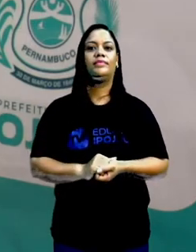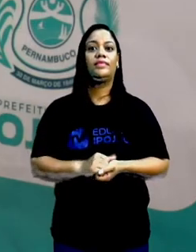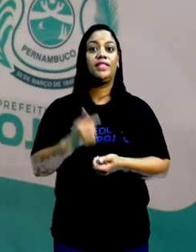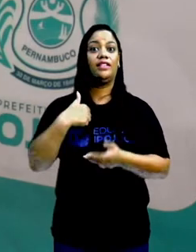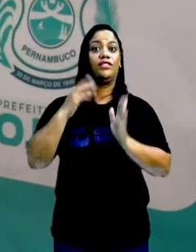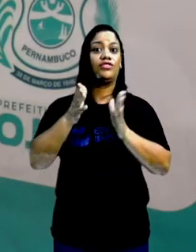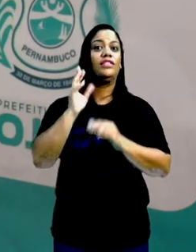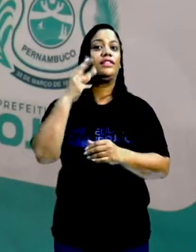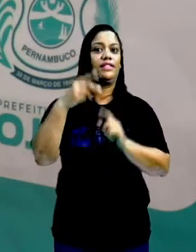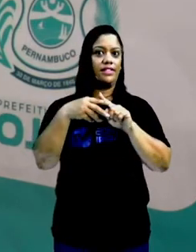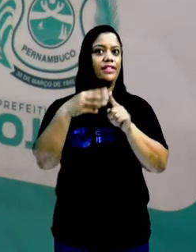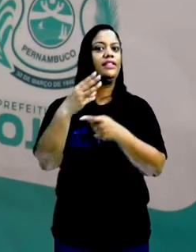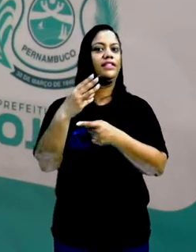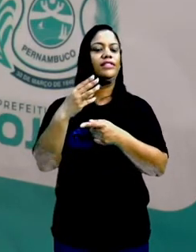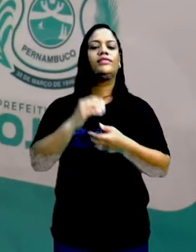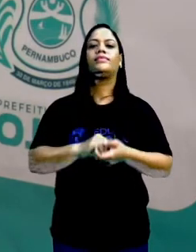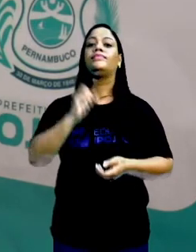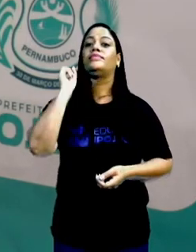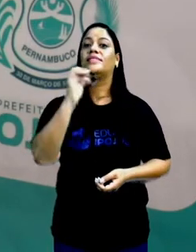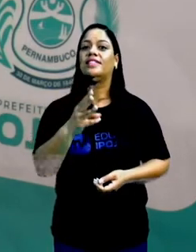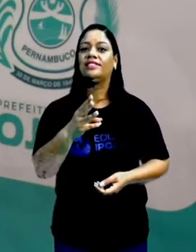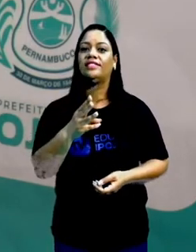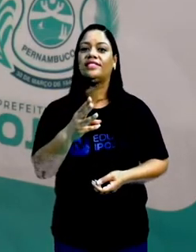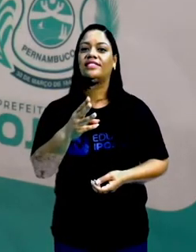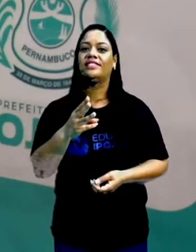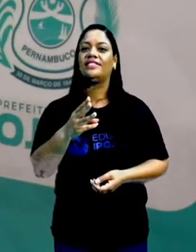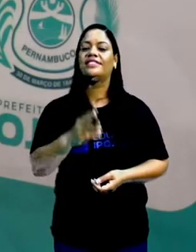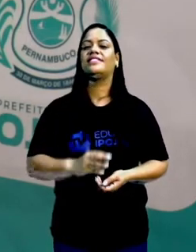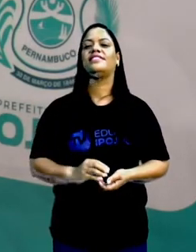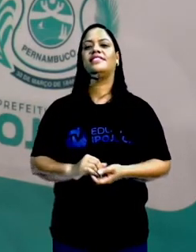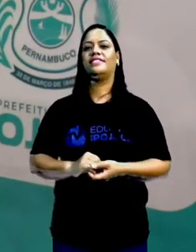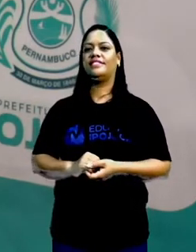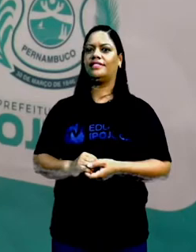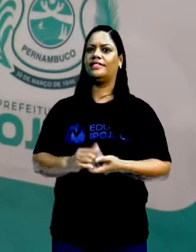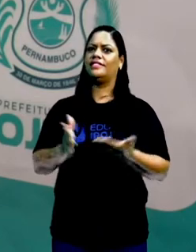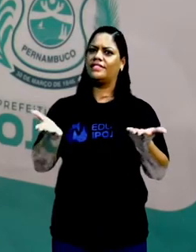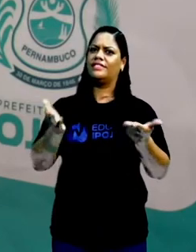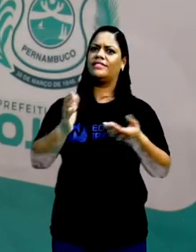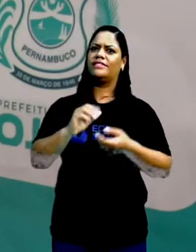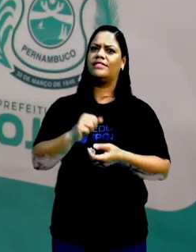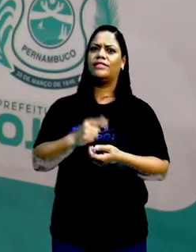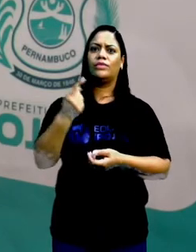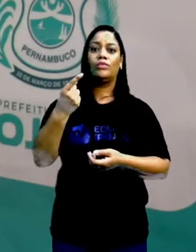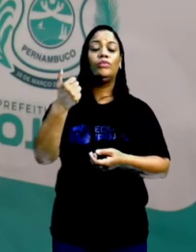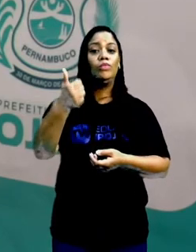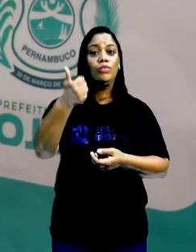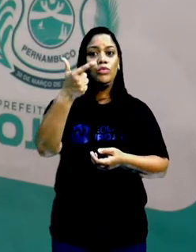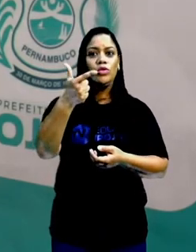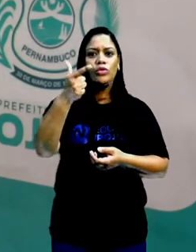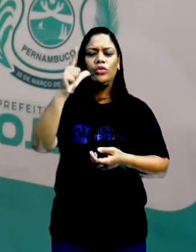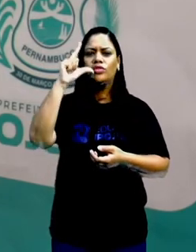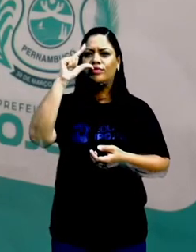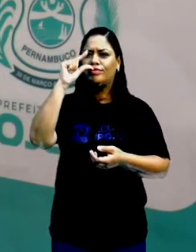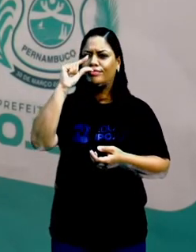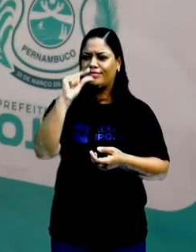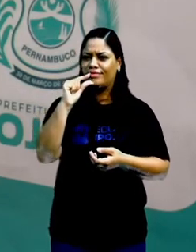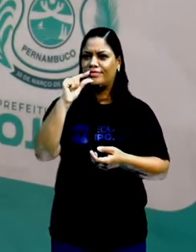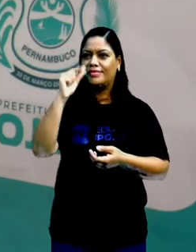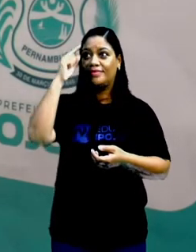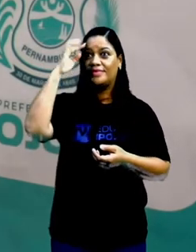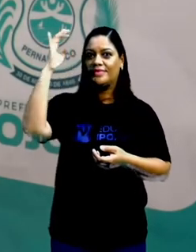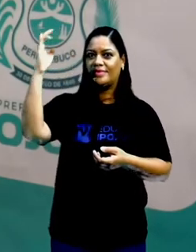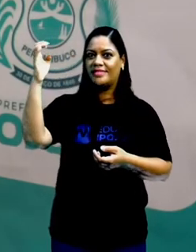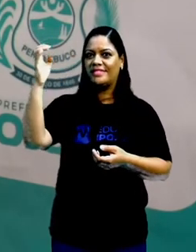até 3, viu? 3. Então, 1 e 2 eu contei bem baixinho. Então, vamos